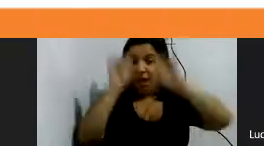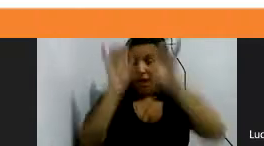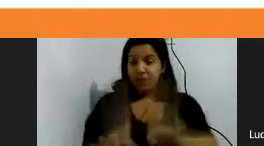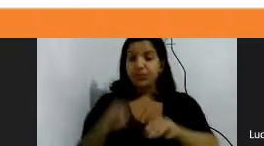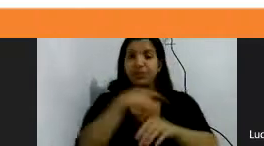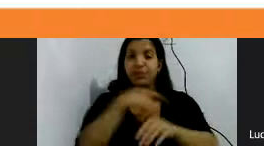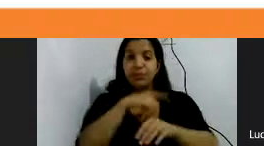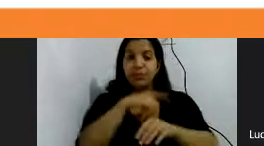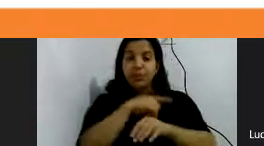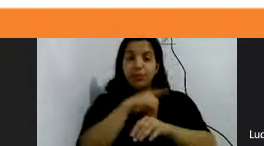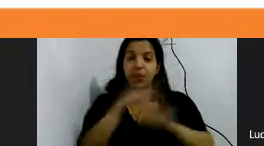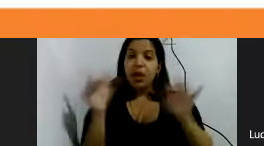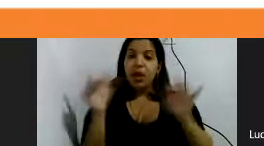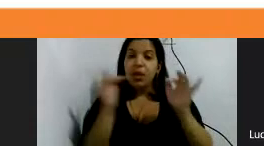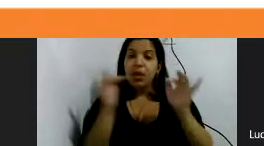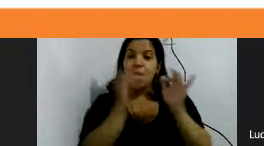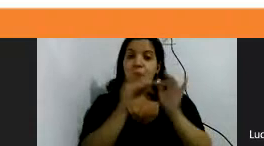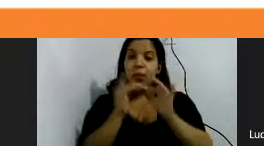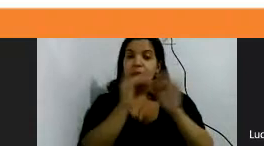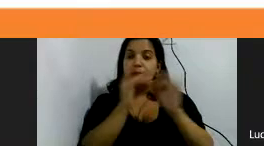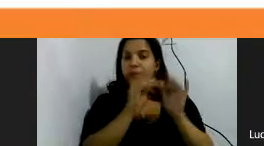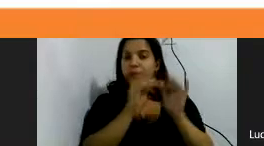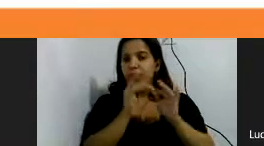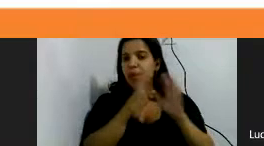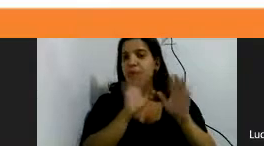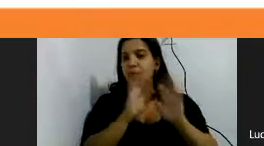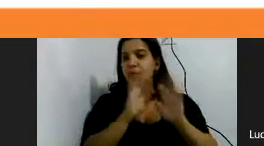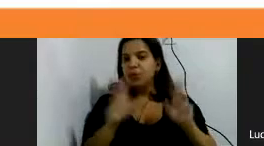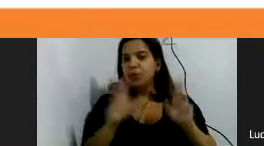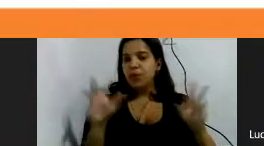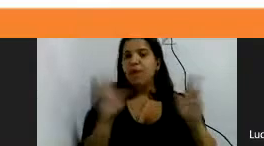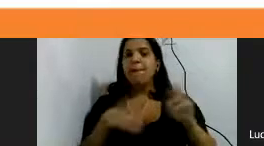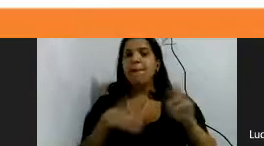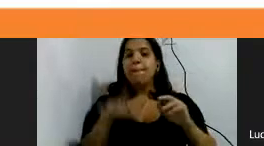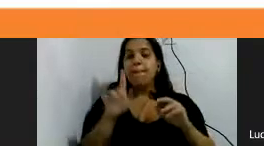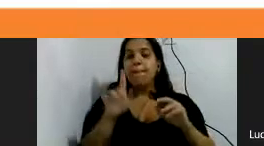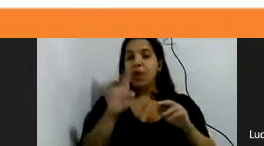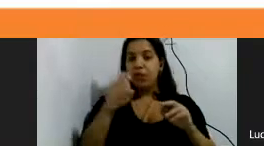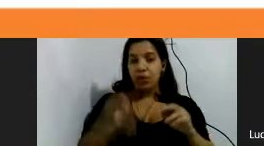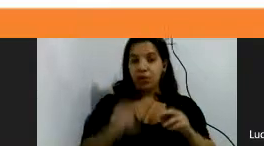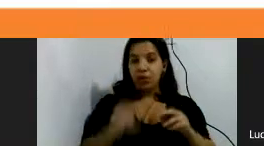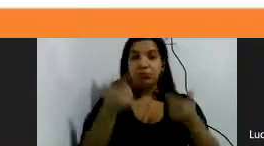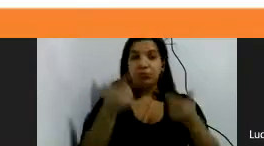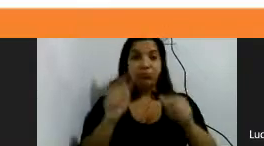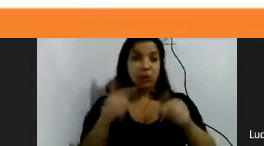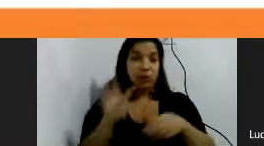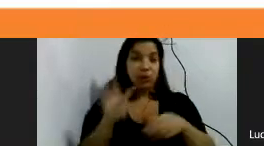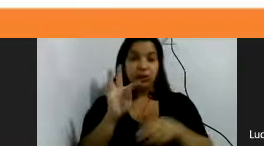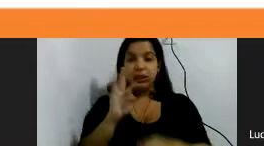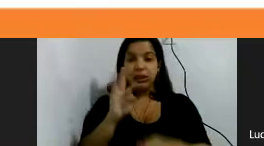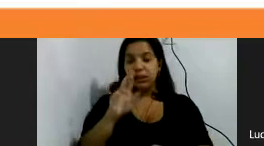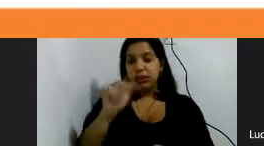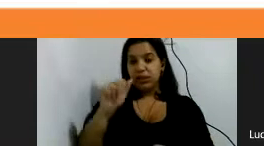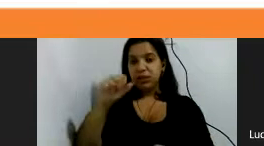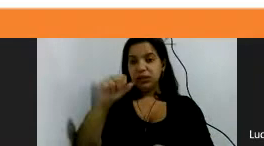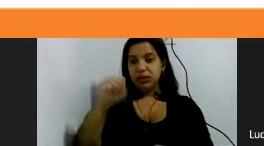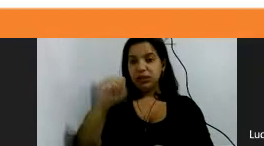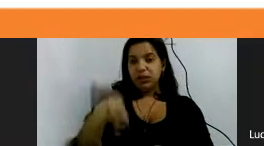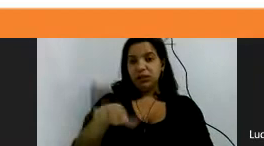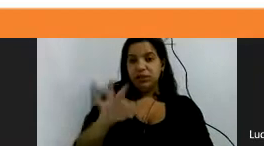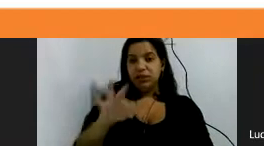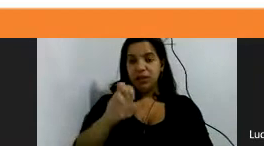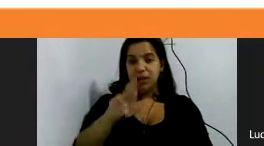uma composição diferente. Então, o gene O, ele não possui nenhuma transferase ativa. Então,